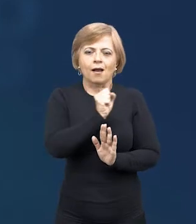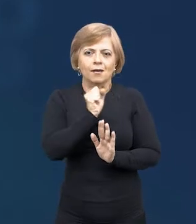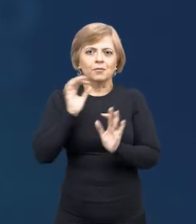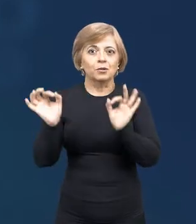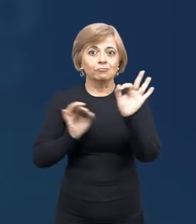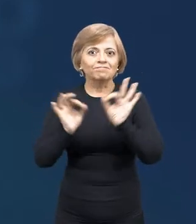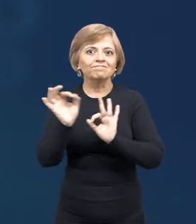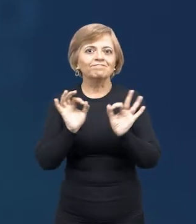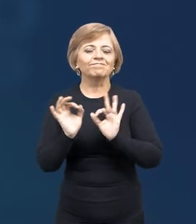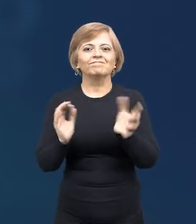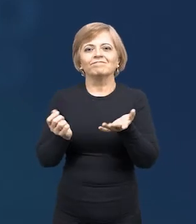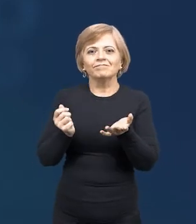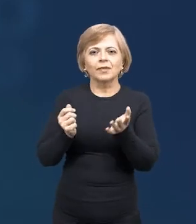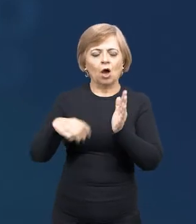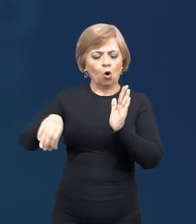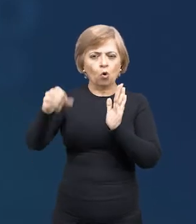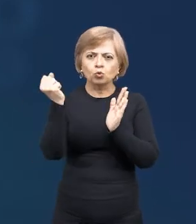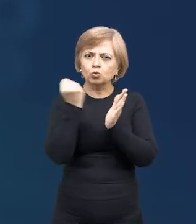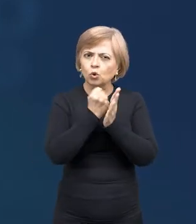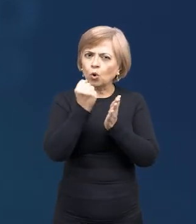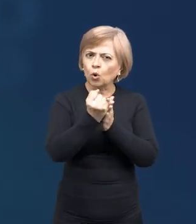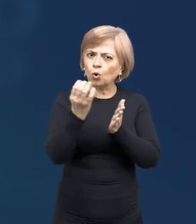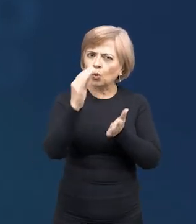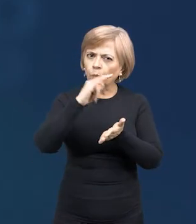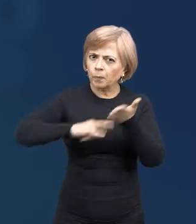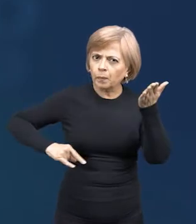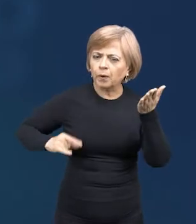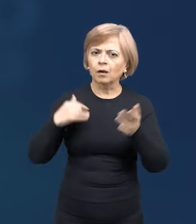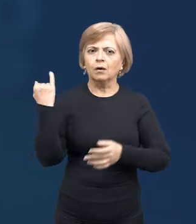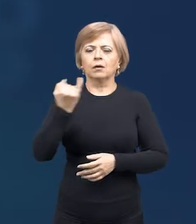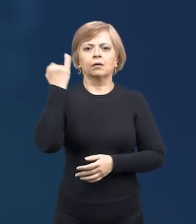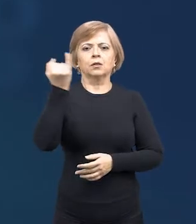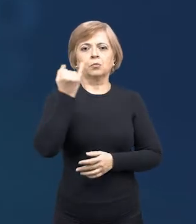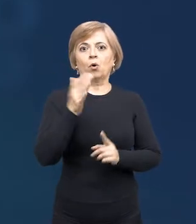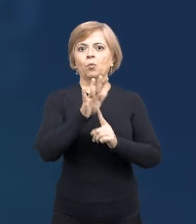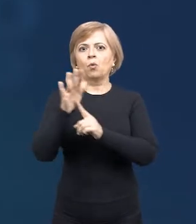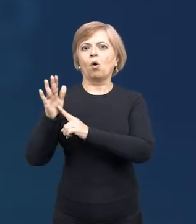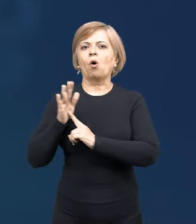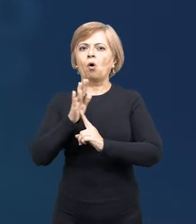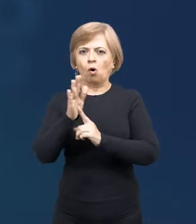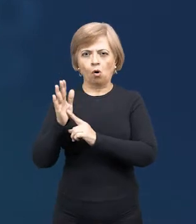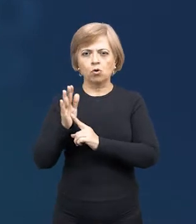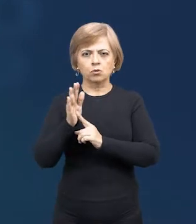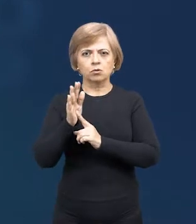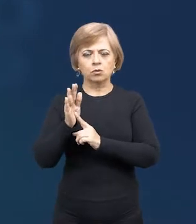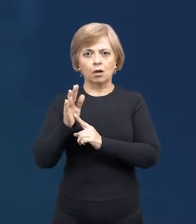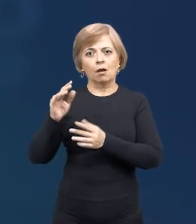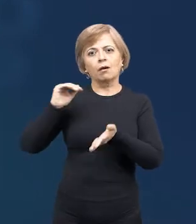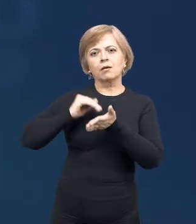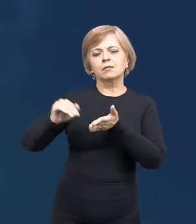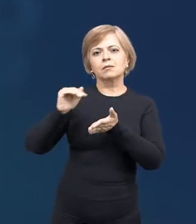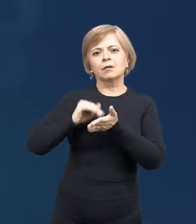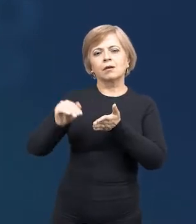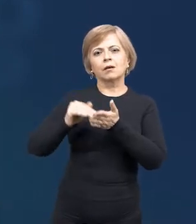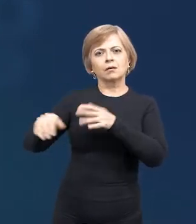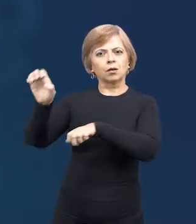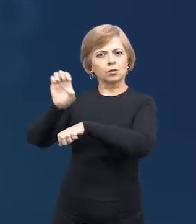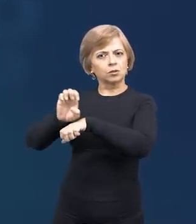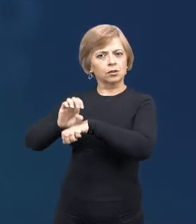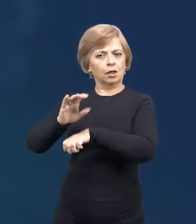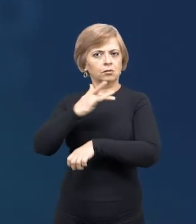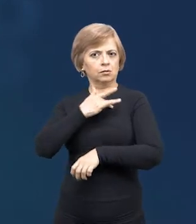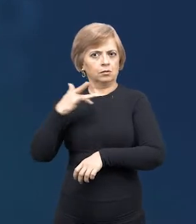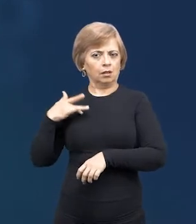de documentos importantes como os boletins epidemiológicos produzidos pela Secretaria Estadual de Saúde, o